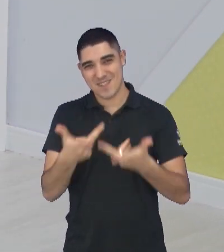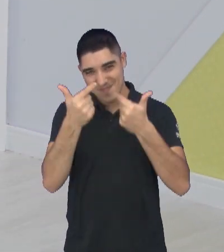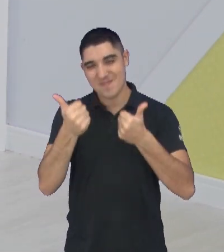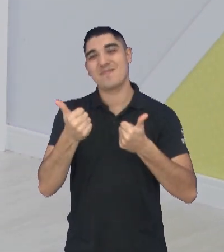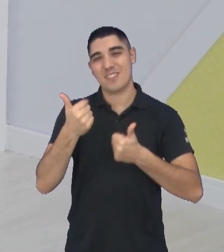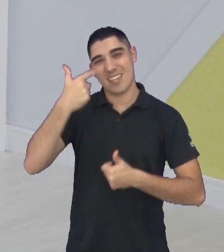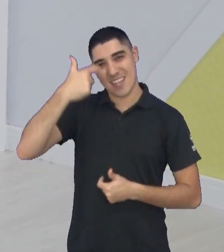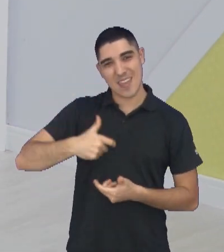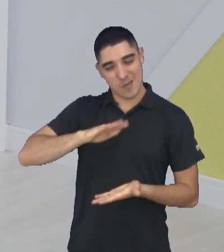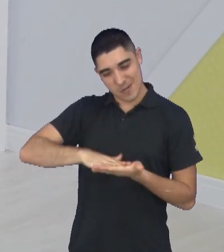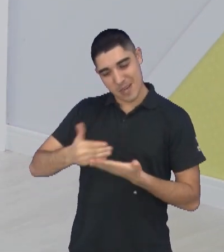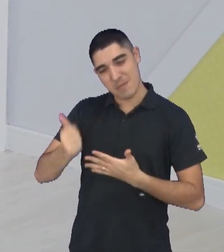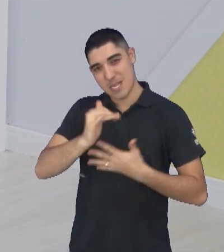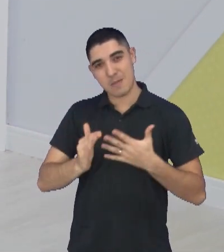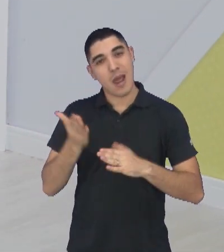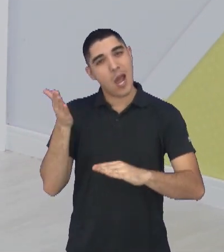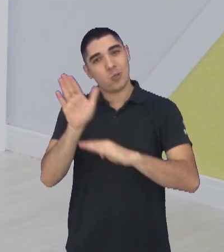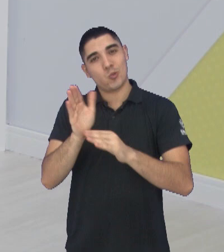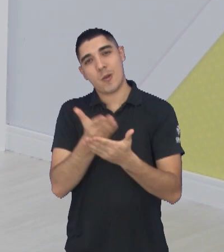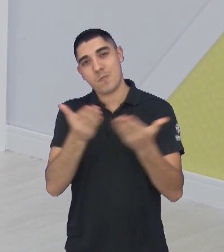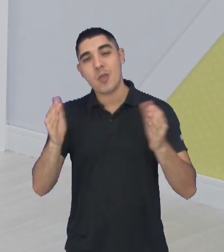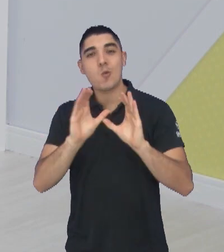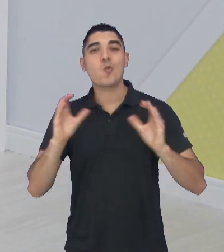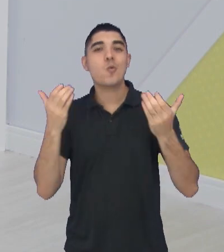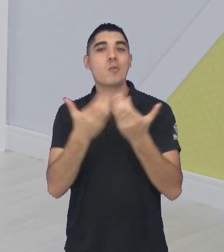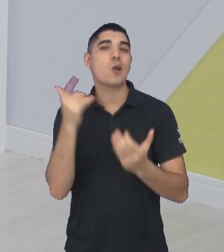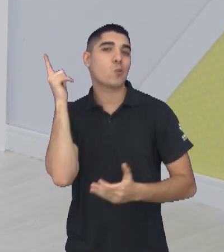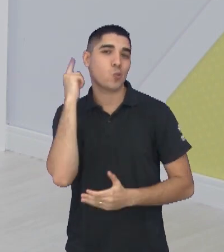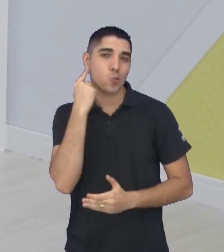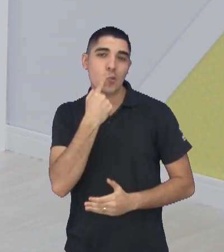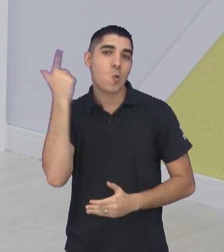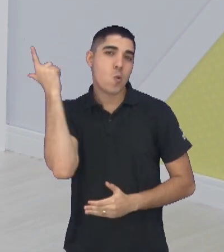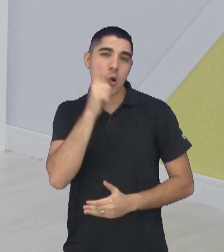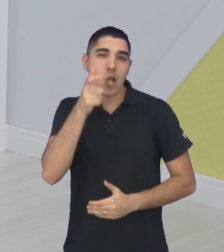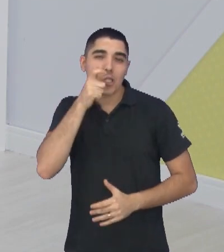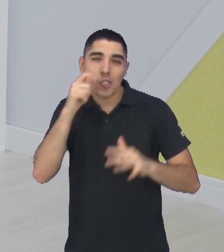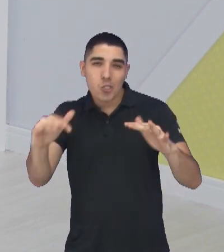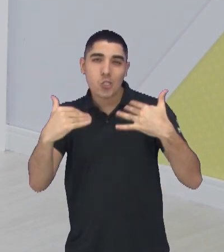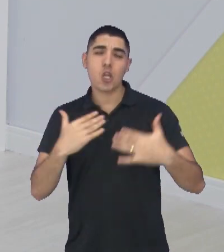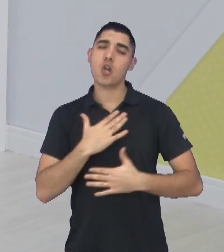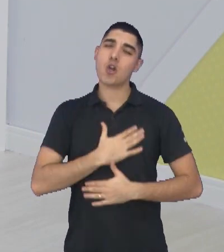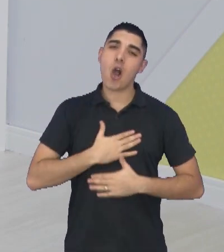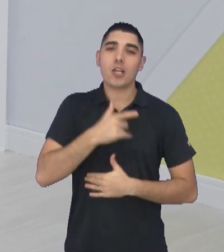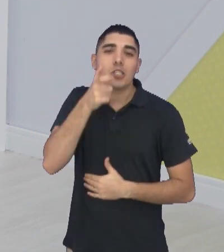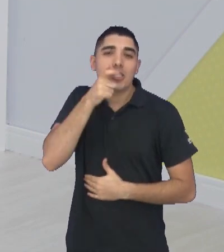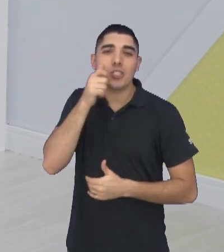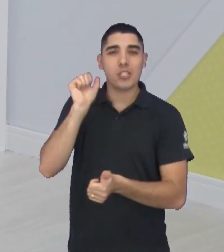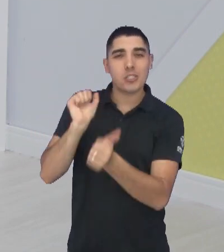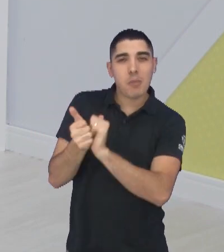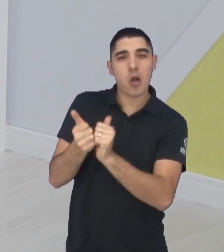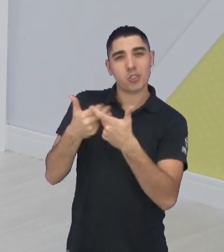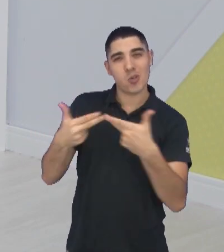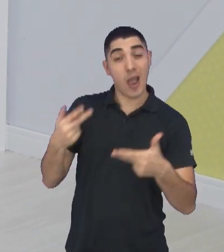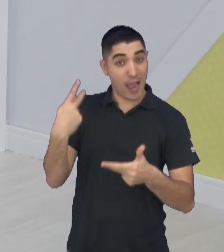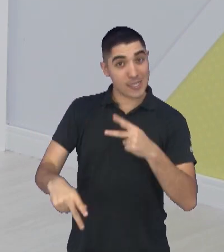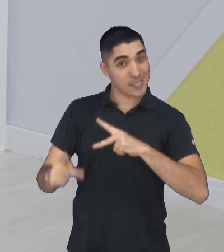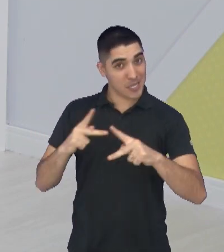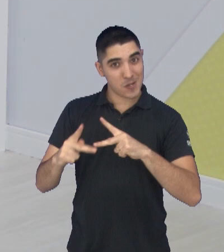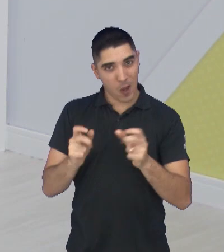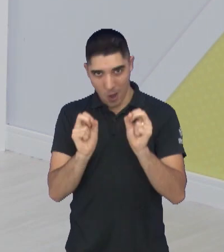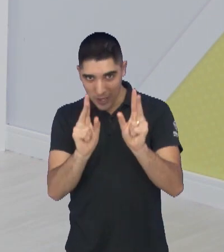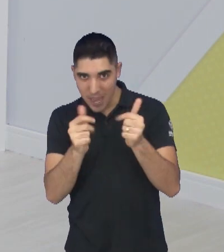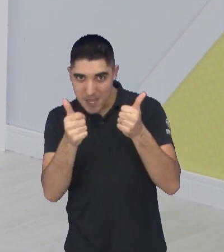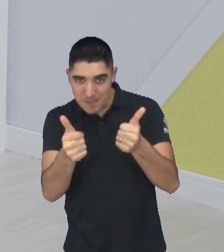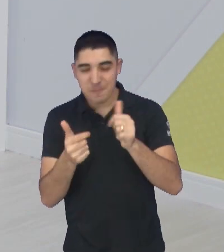qualidade. Luizão levando sempre a informação para a comunidade surda que gosta do Hora do Esporte, que gosta dos esportes aqui de São José, tá certo?